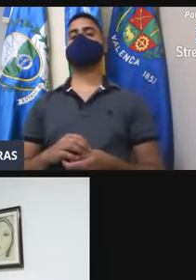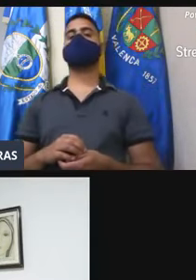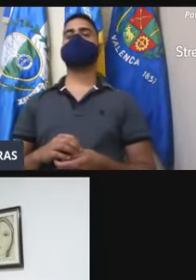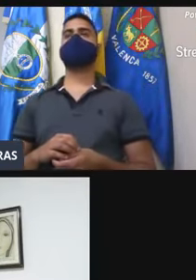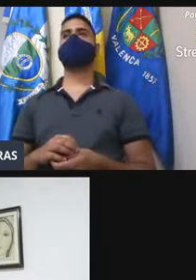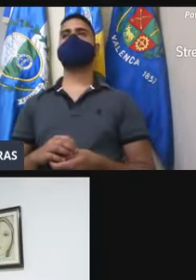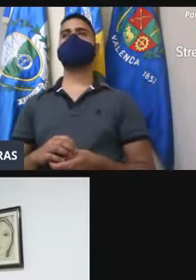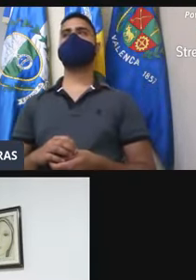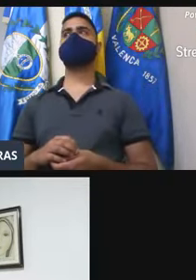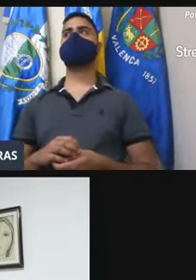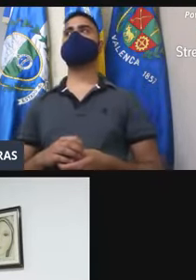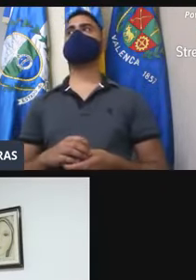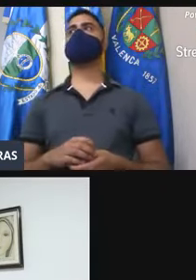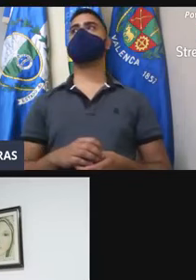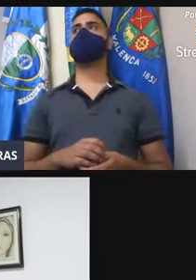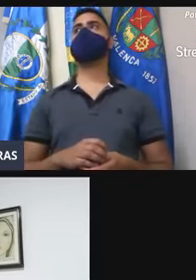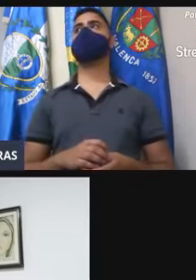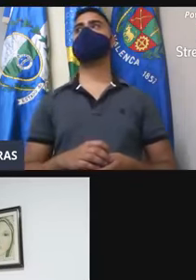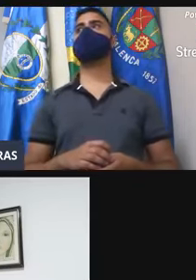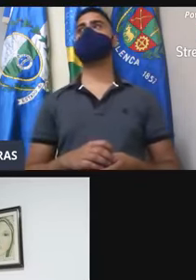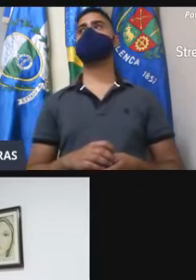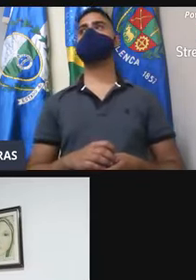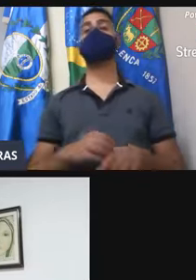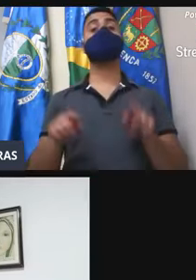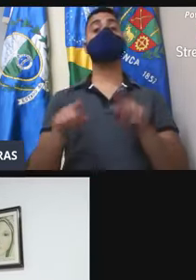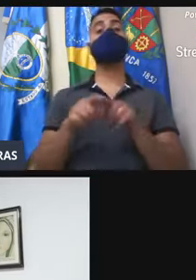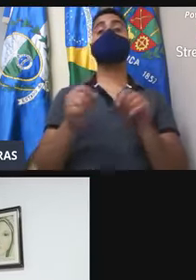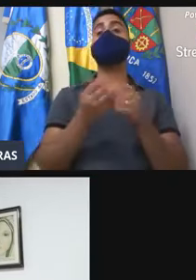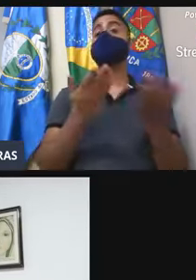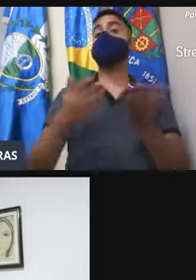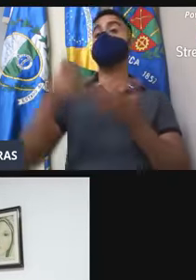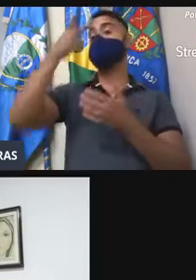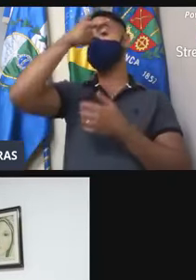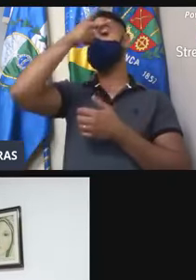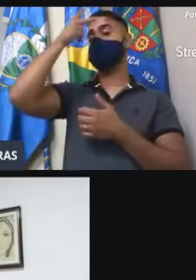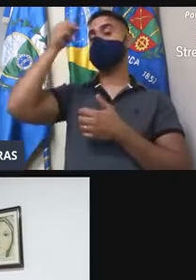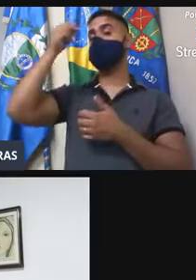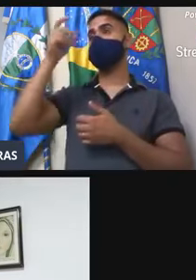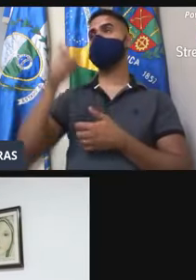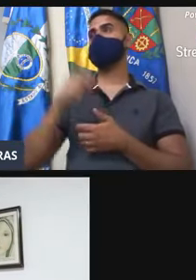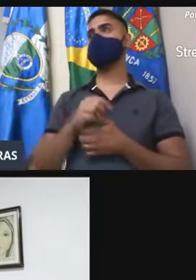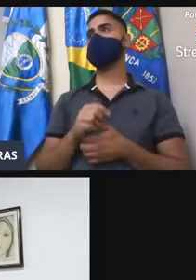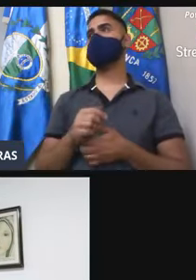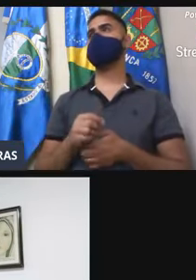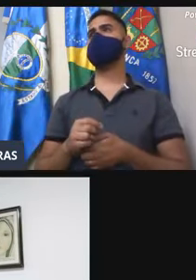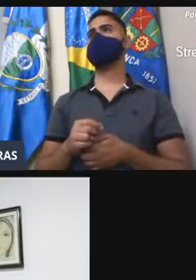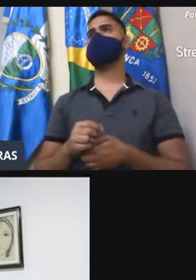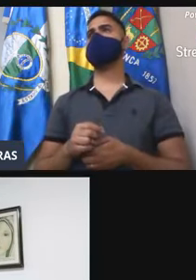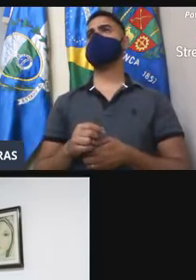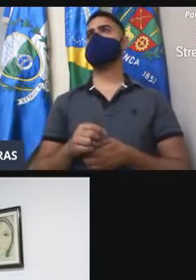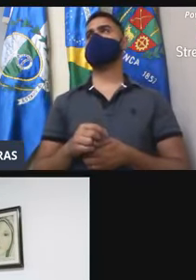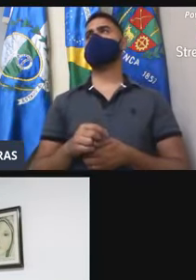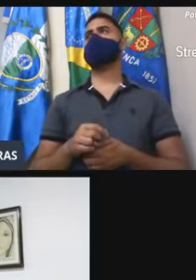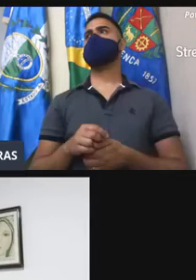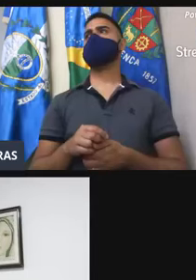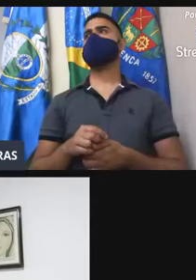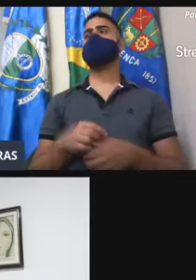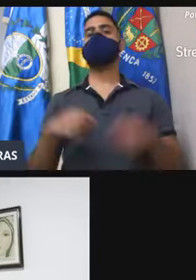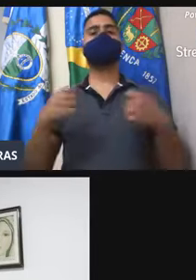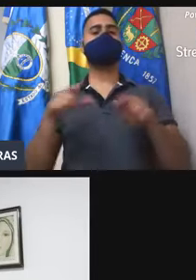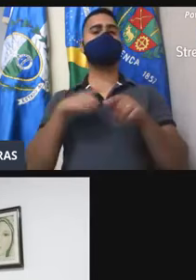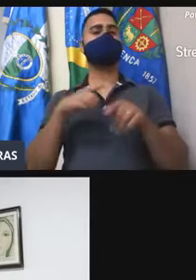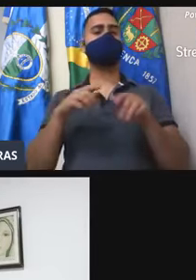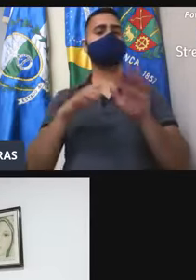Graça encaminha também ao prefeito a necessidade que o Plano Municipal de Saneamento